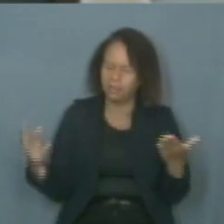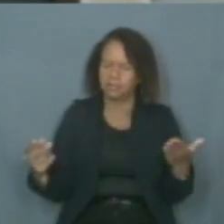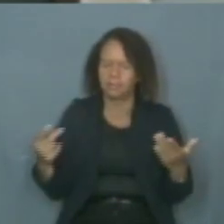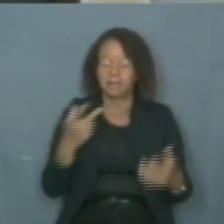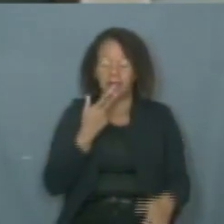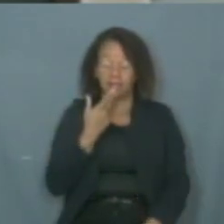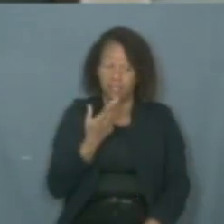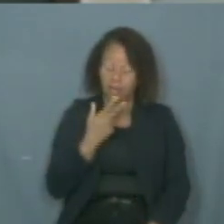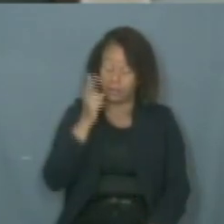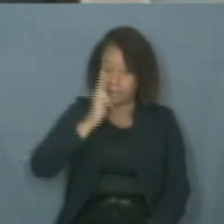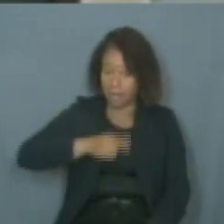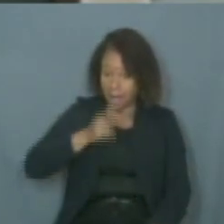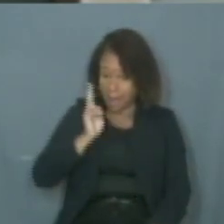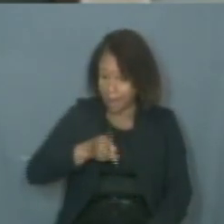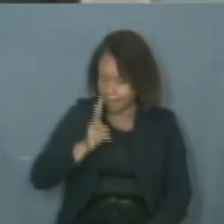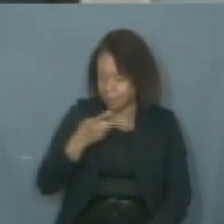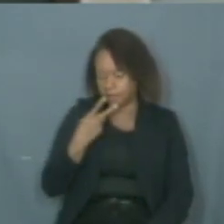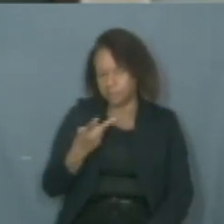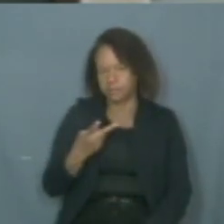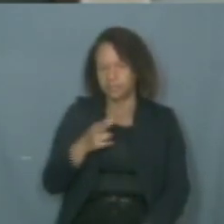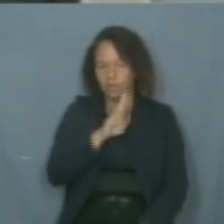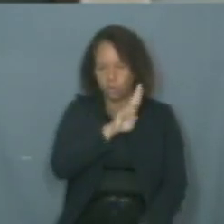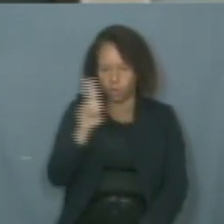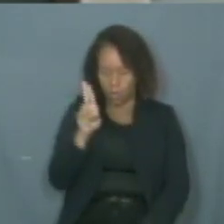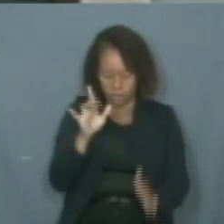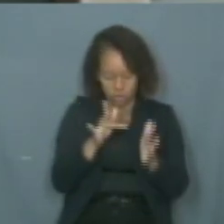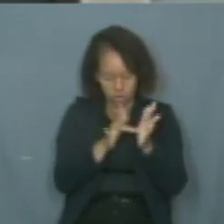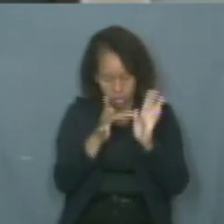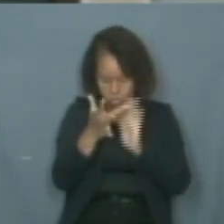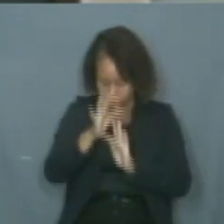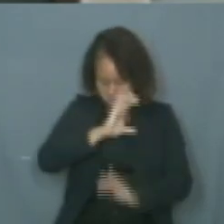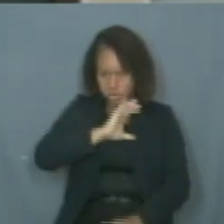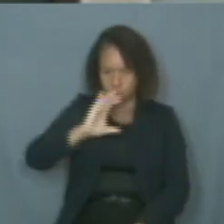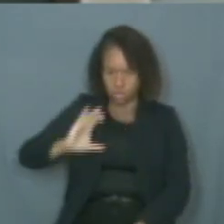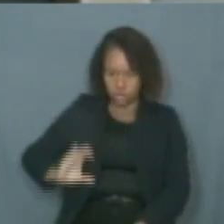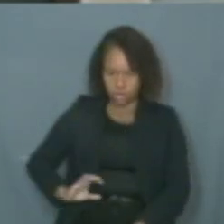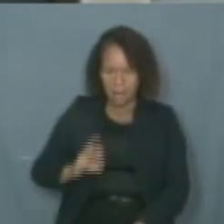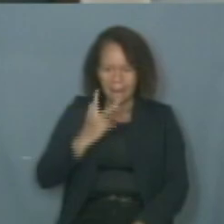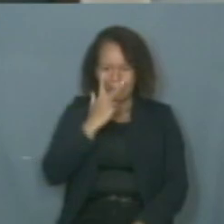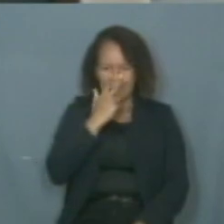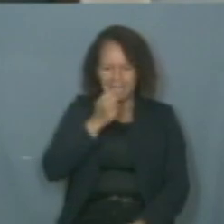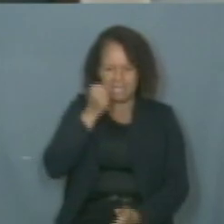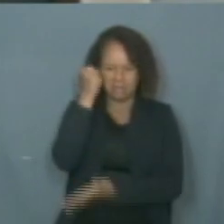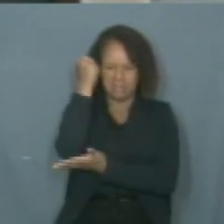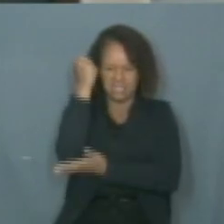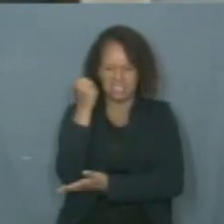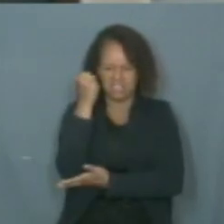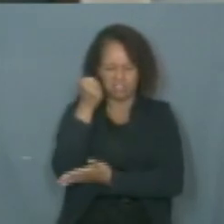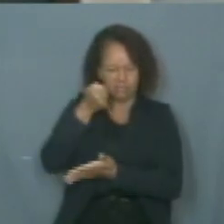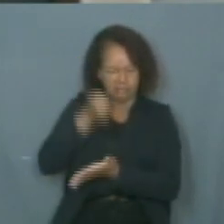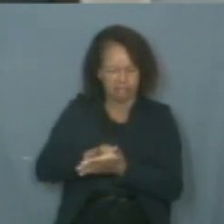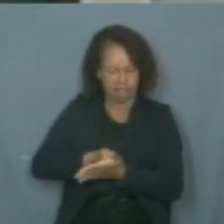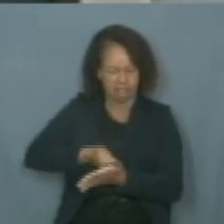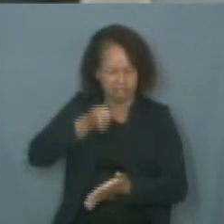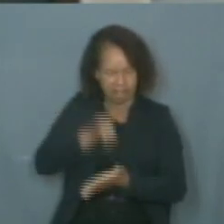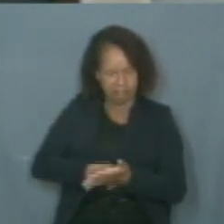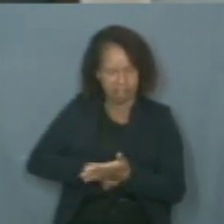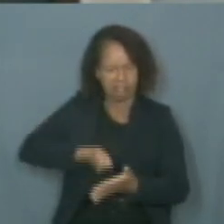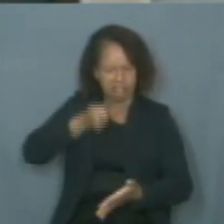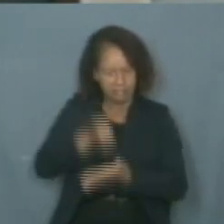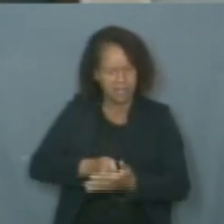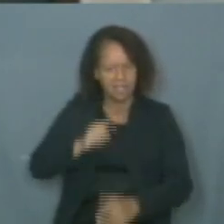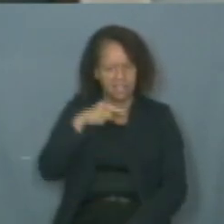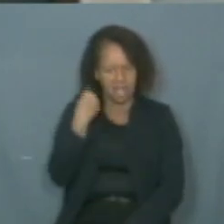fala, e aí eu preciso falar, no nome de Jesus Cristo, parece que há uma resistência. E a gente